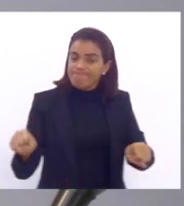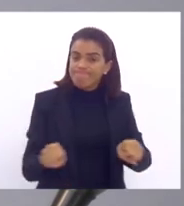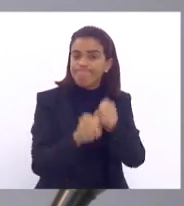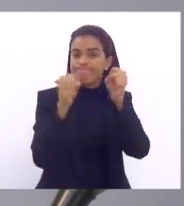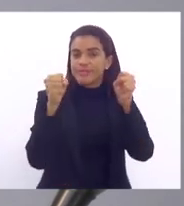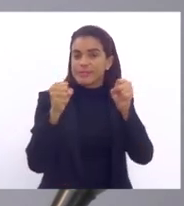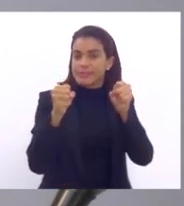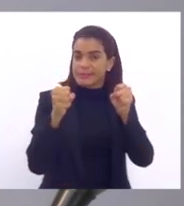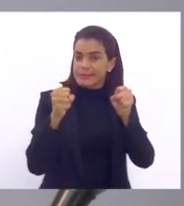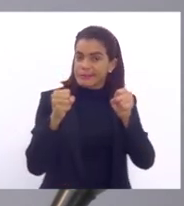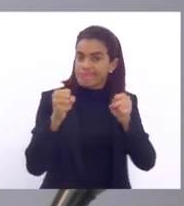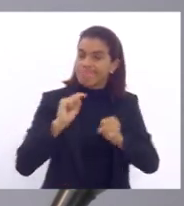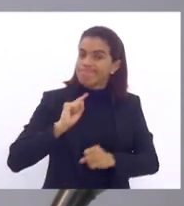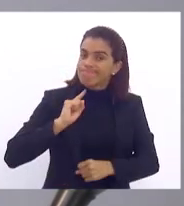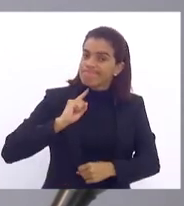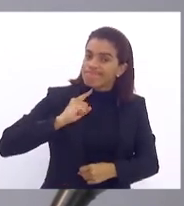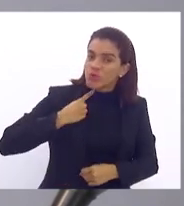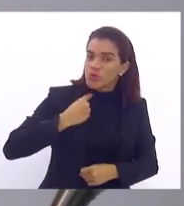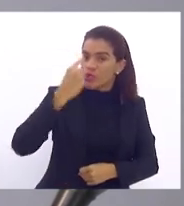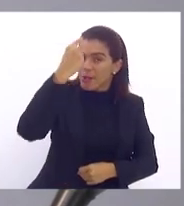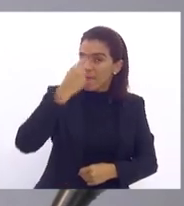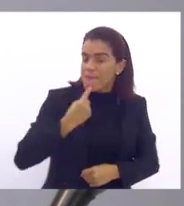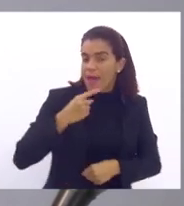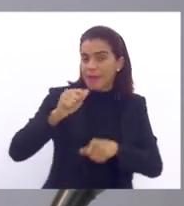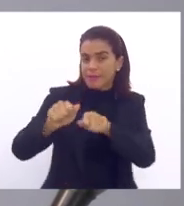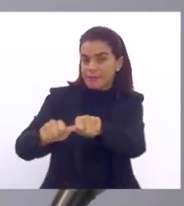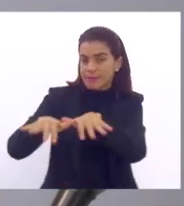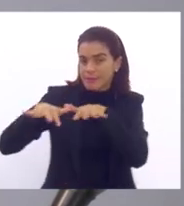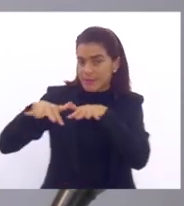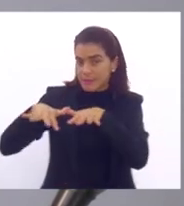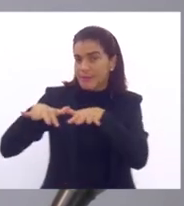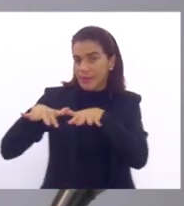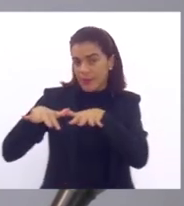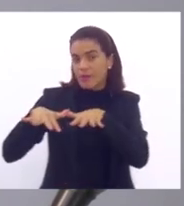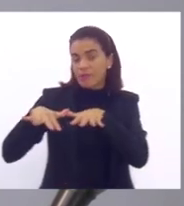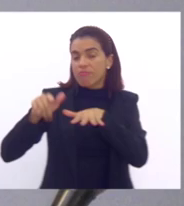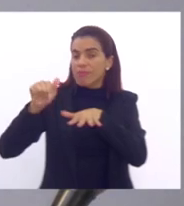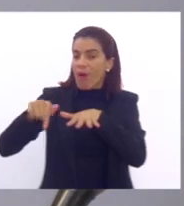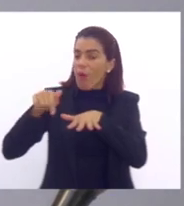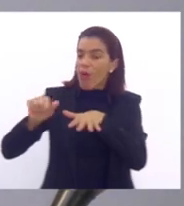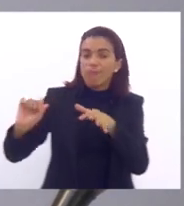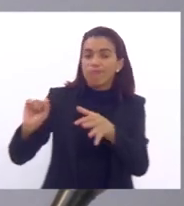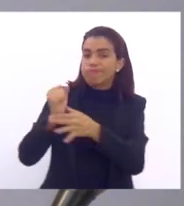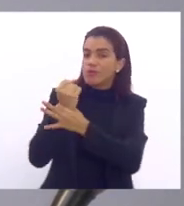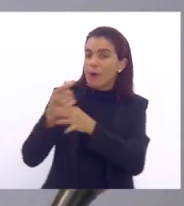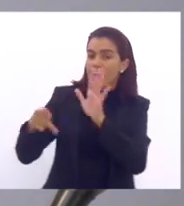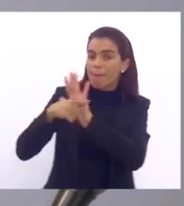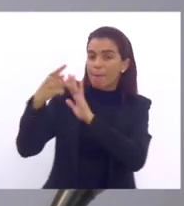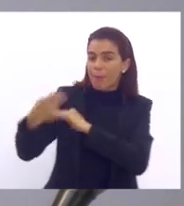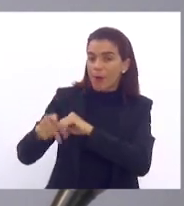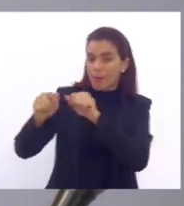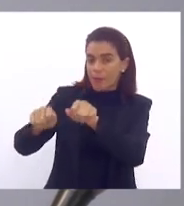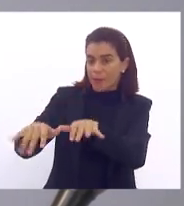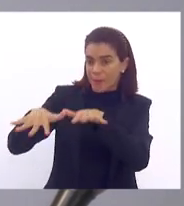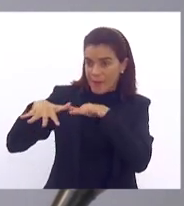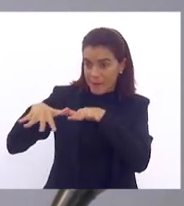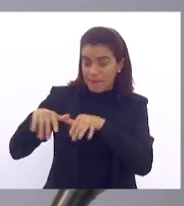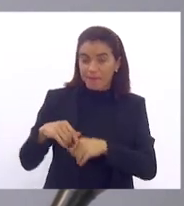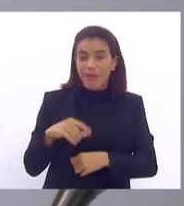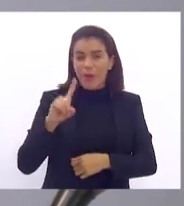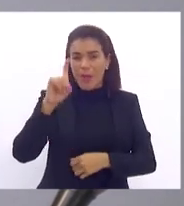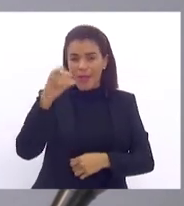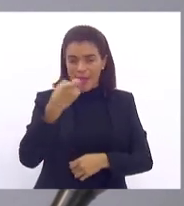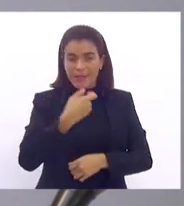O parlamento então decoro pertence ao Parlamento eu quando fui